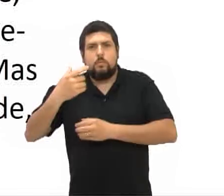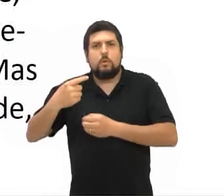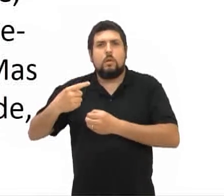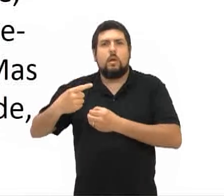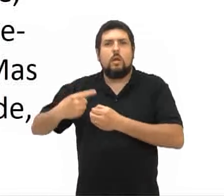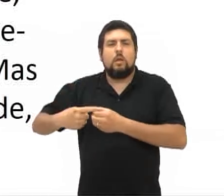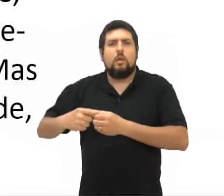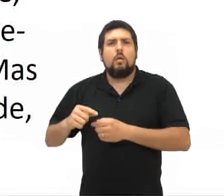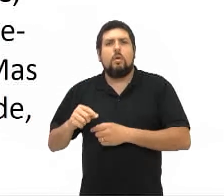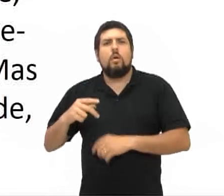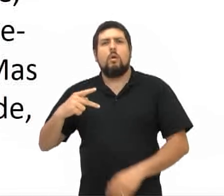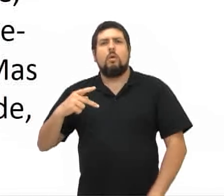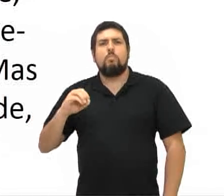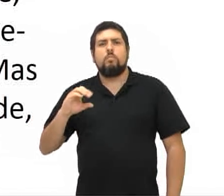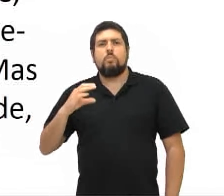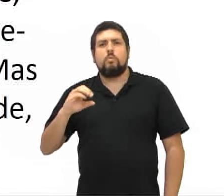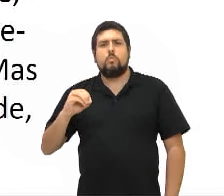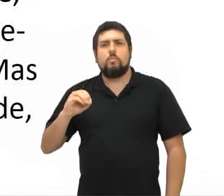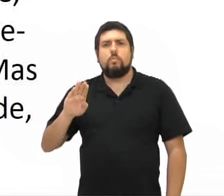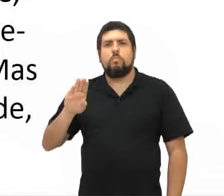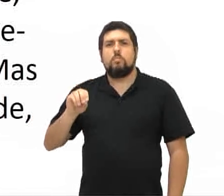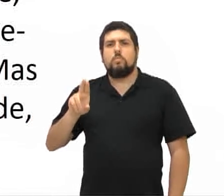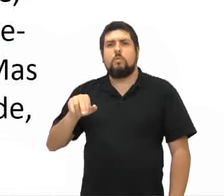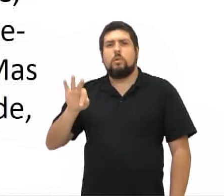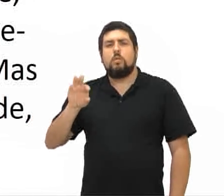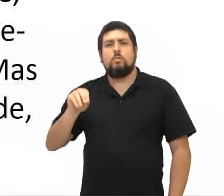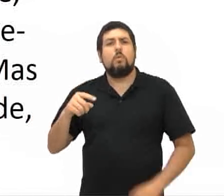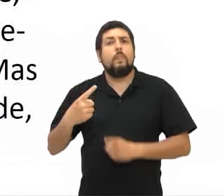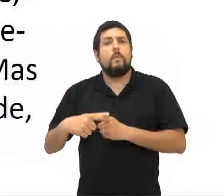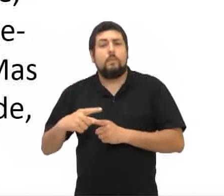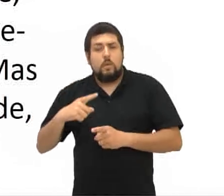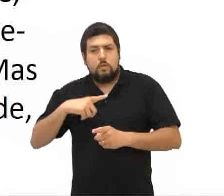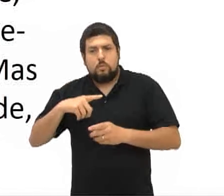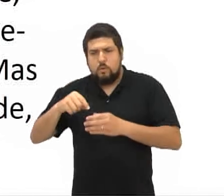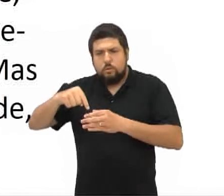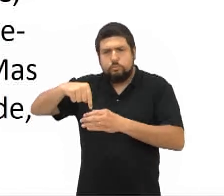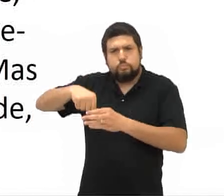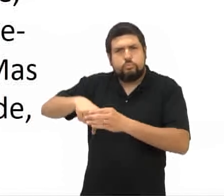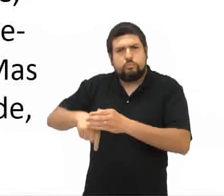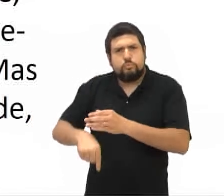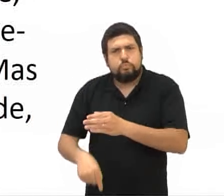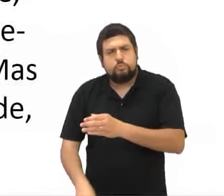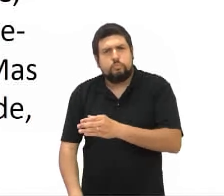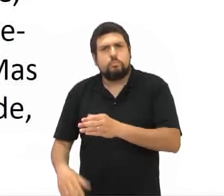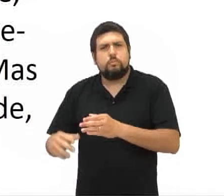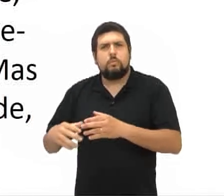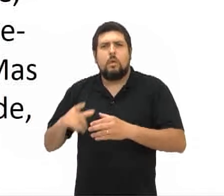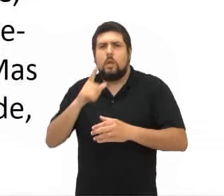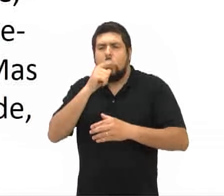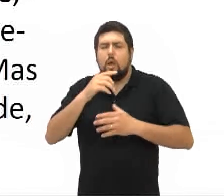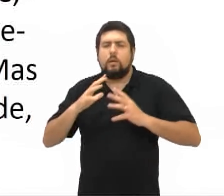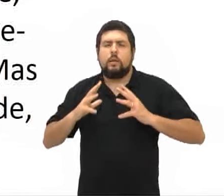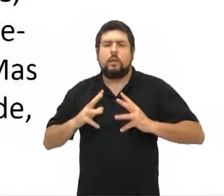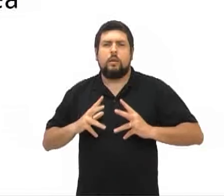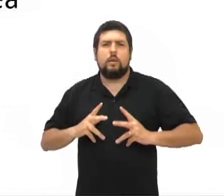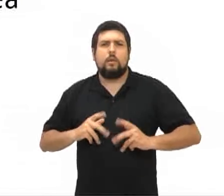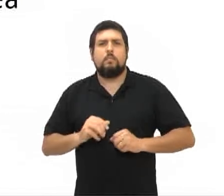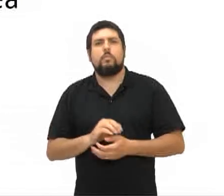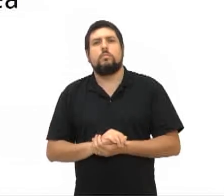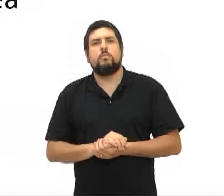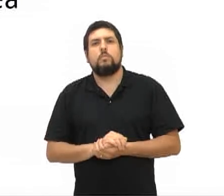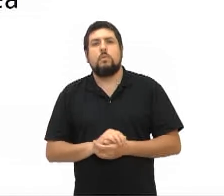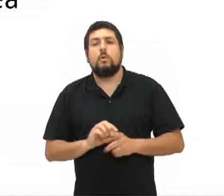Bonito, homenageando o reduto de água extremamente límpida. Mas o tempo impassível trouxe consigo